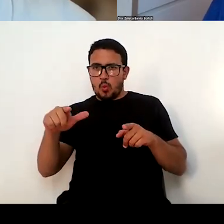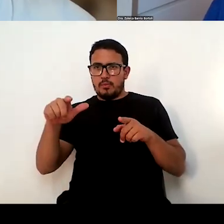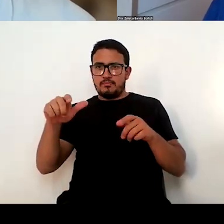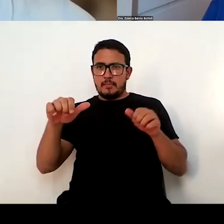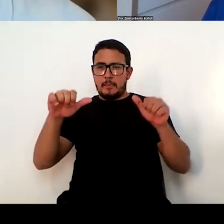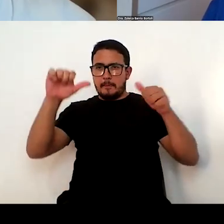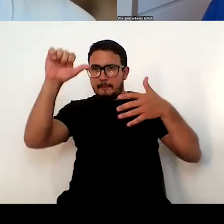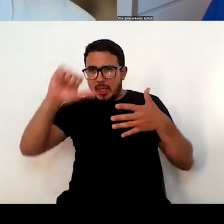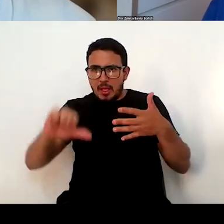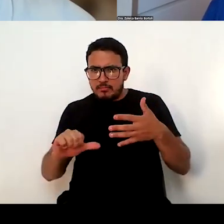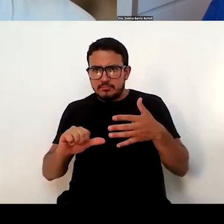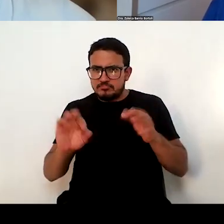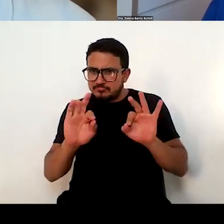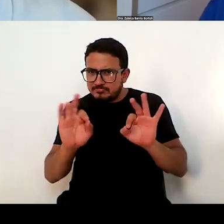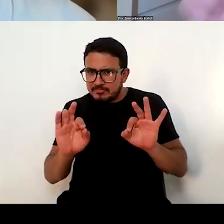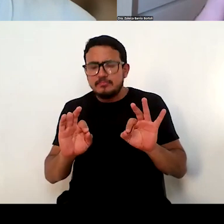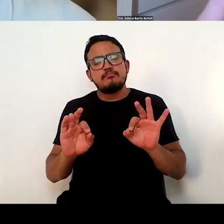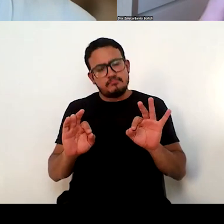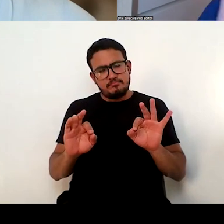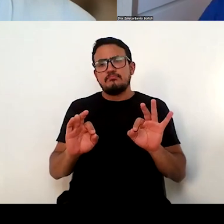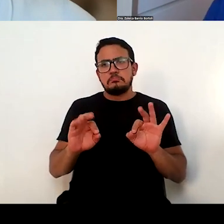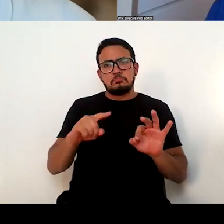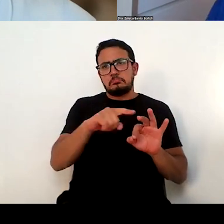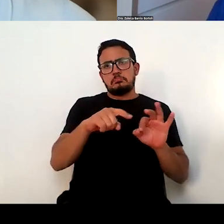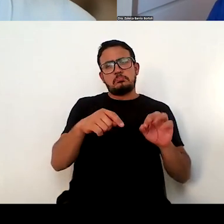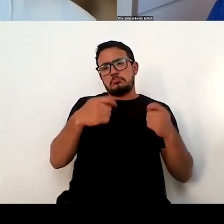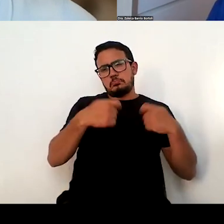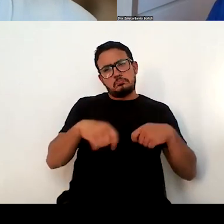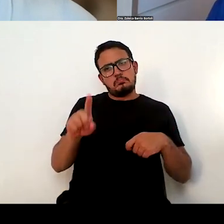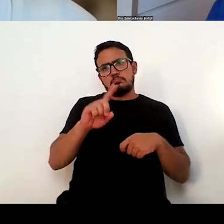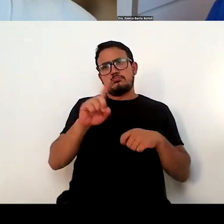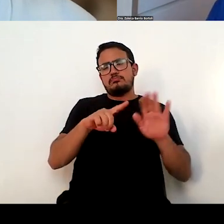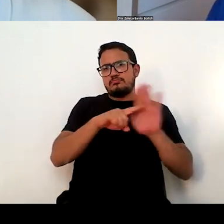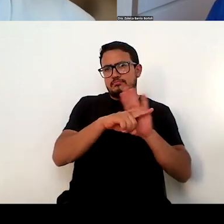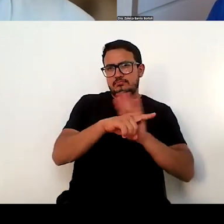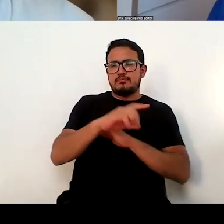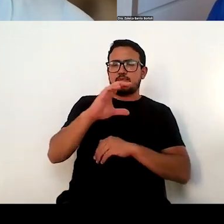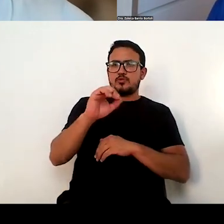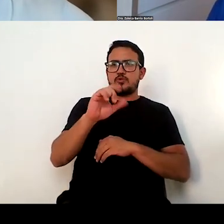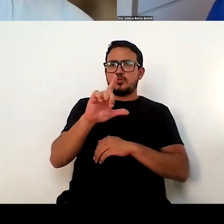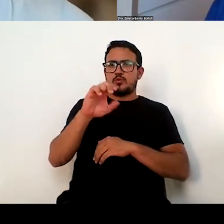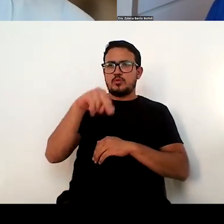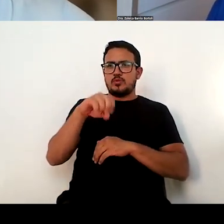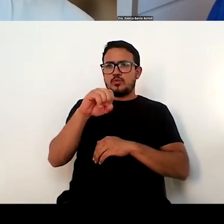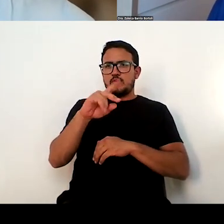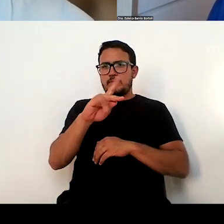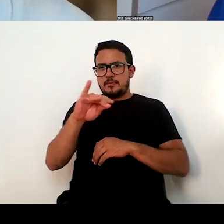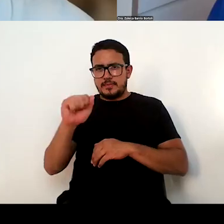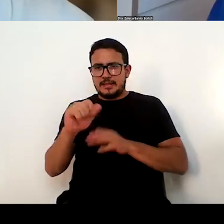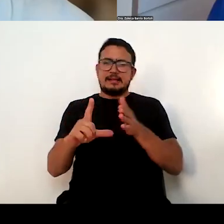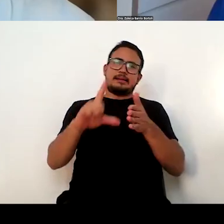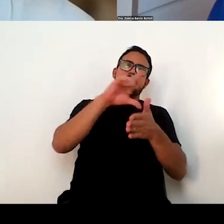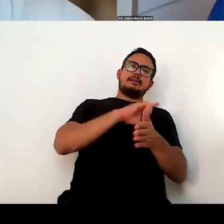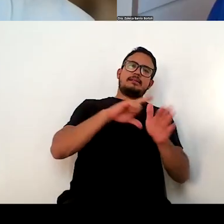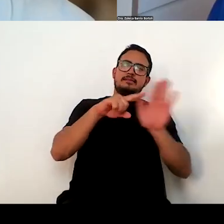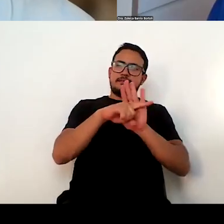de fazer a colonoscopia, o rastreamento mais cedo. Mas tem paciente que tem muita dor, está perdendo peso, ou então, às vezes,